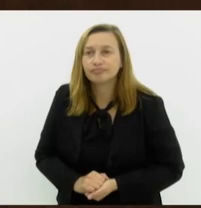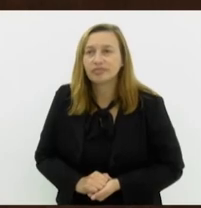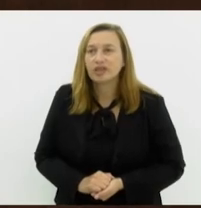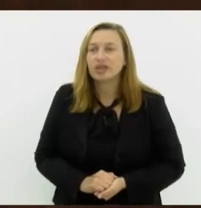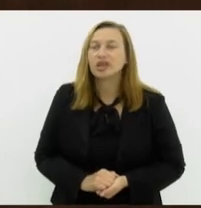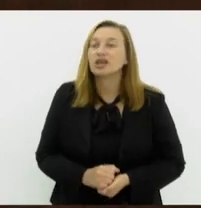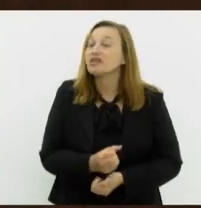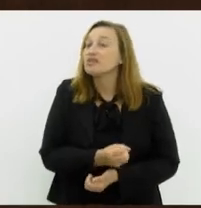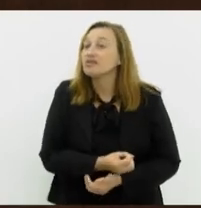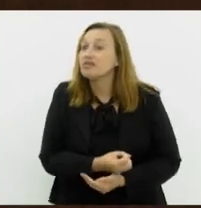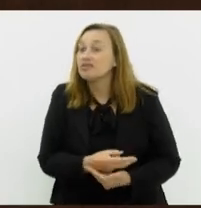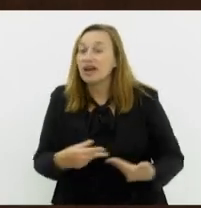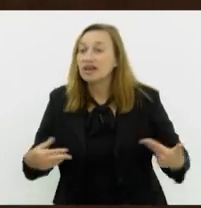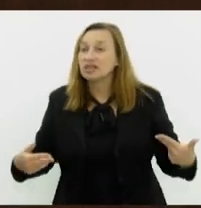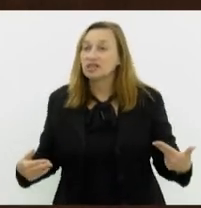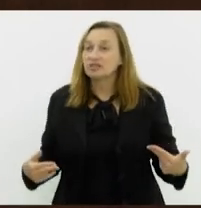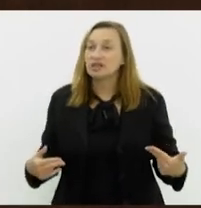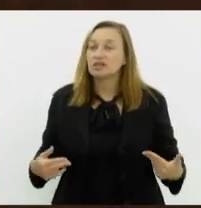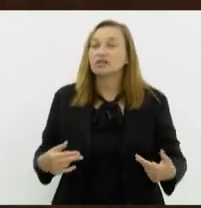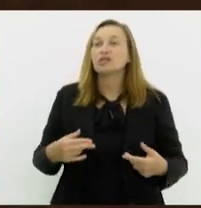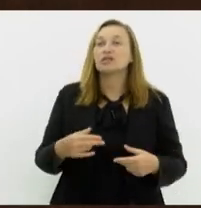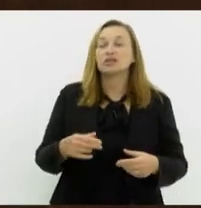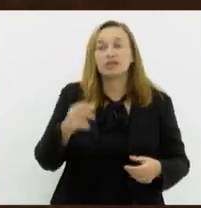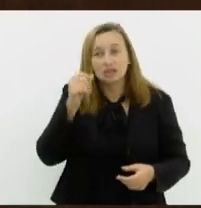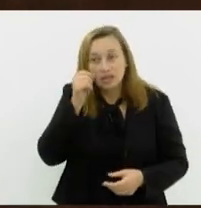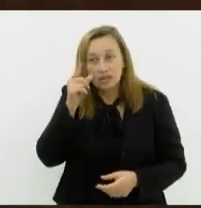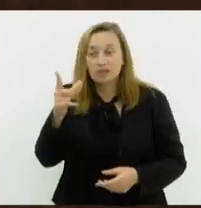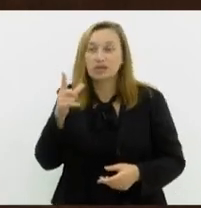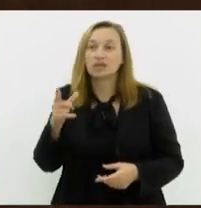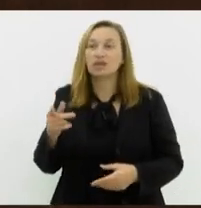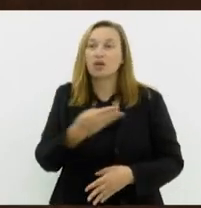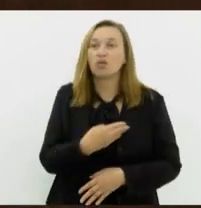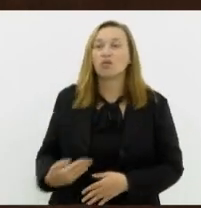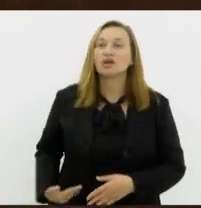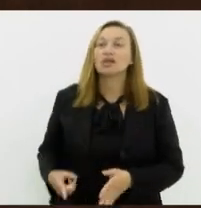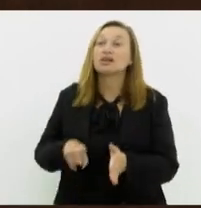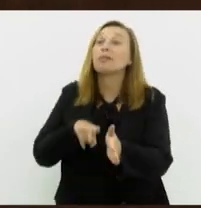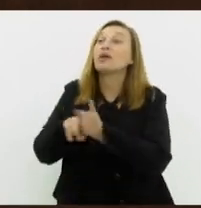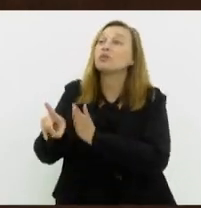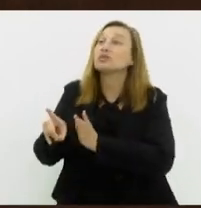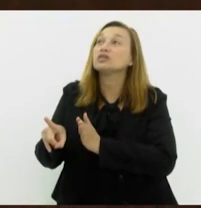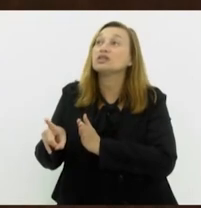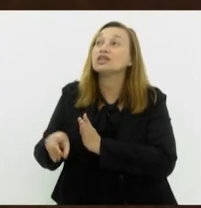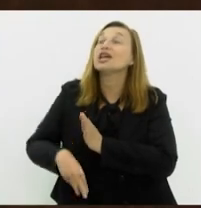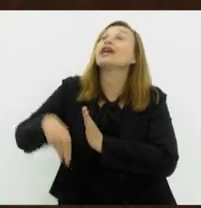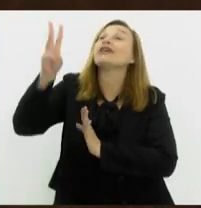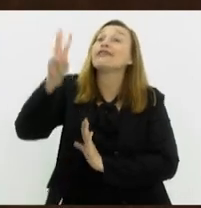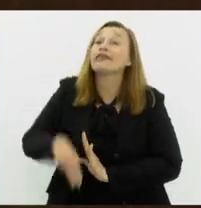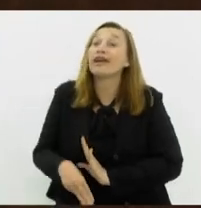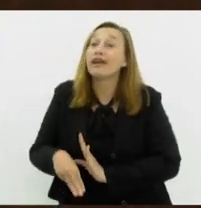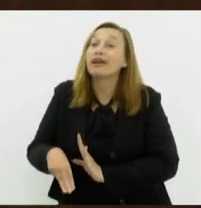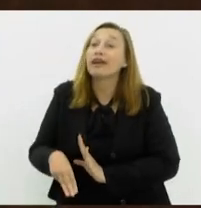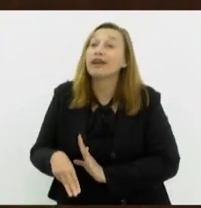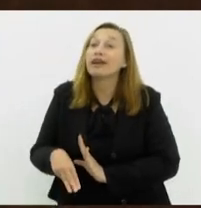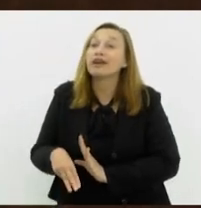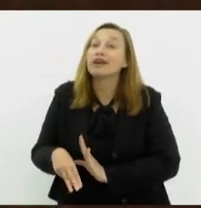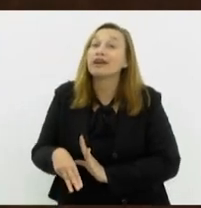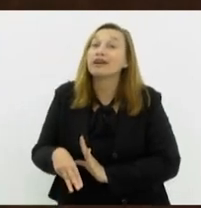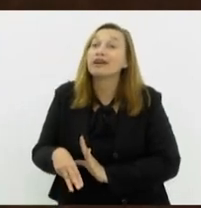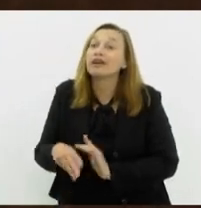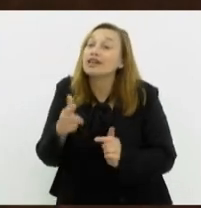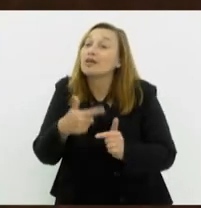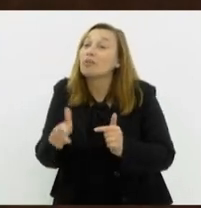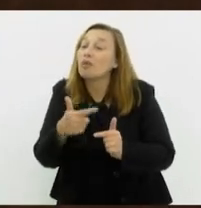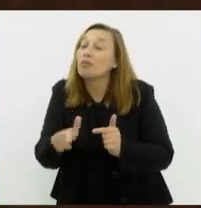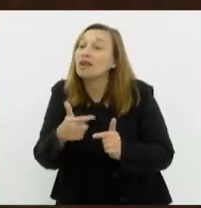inúmeras vezes que nós alertamos ao governo. Mas fica essa pergunta no ar. Quem tem rabo preso